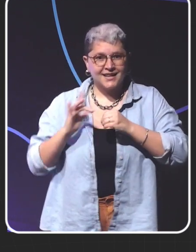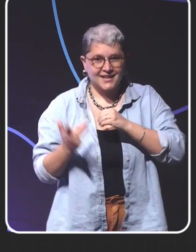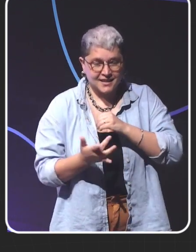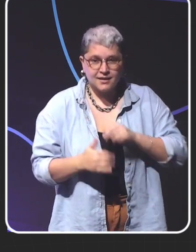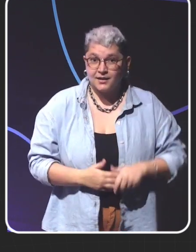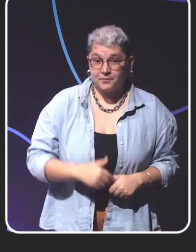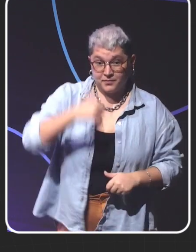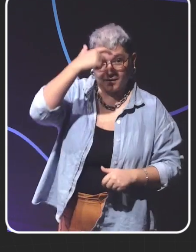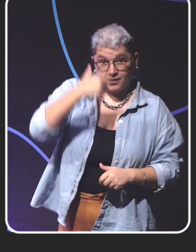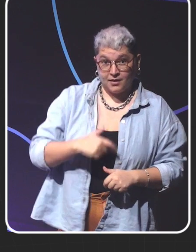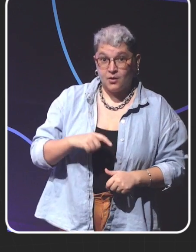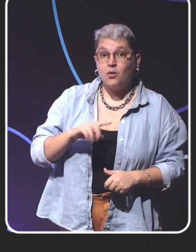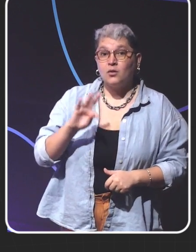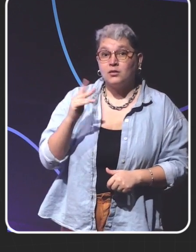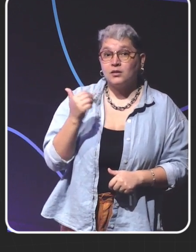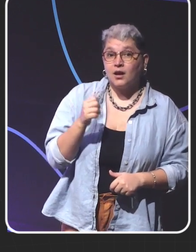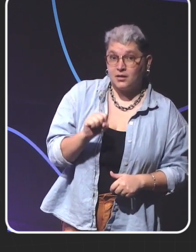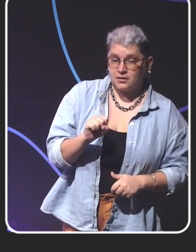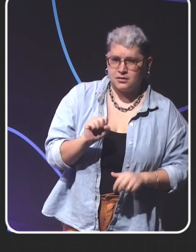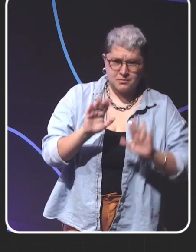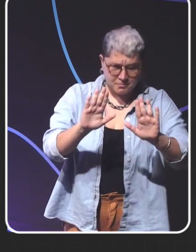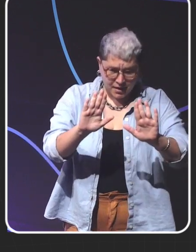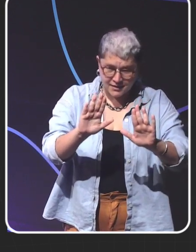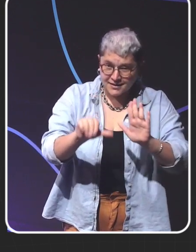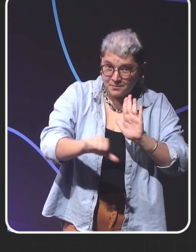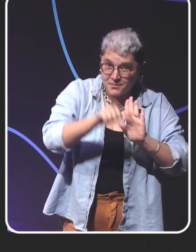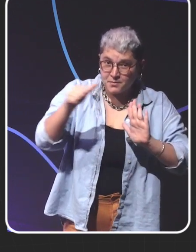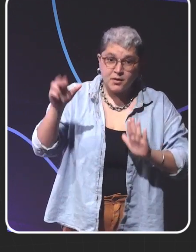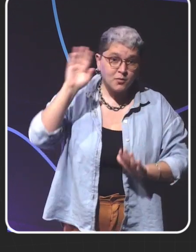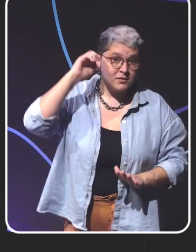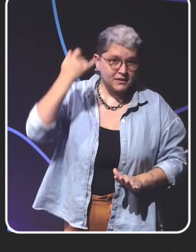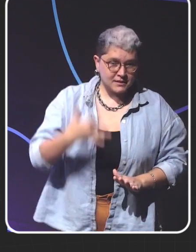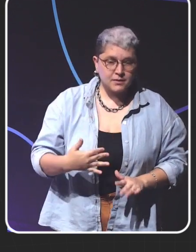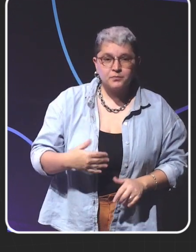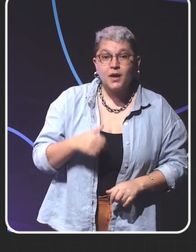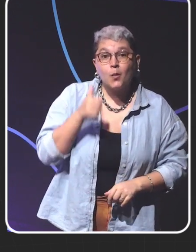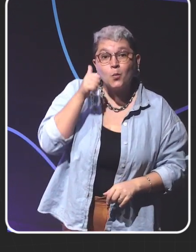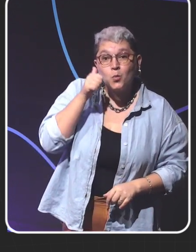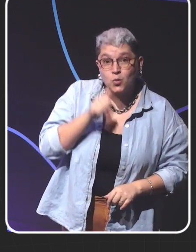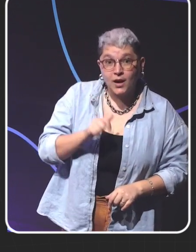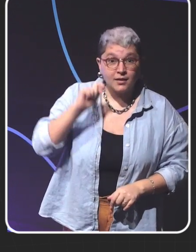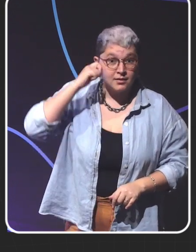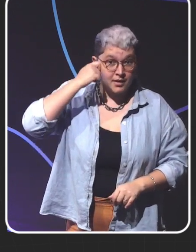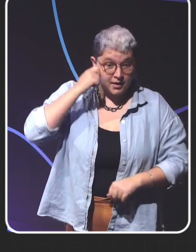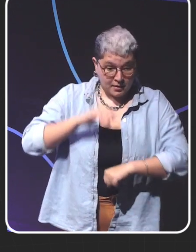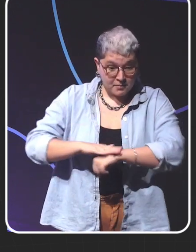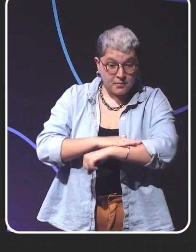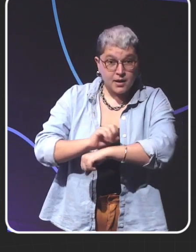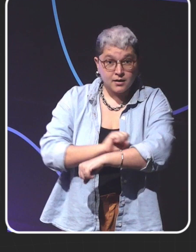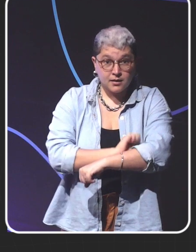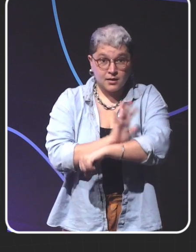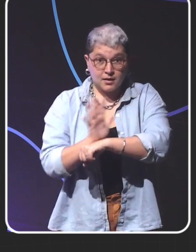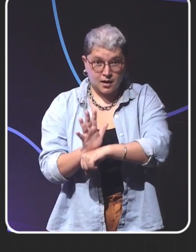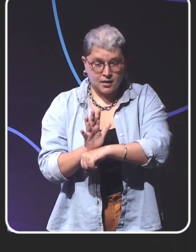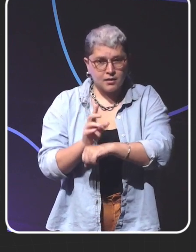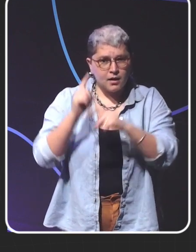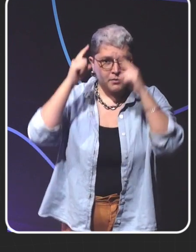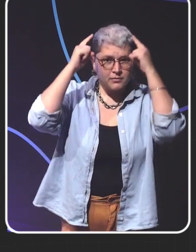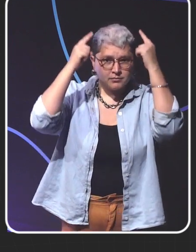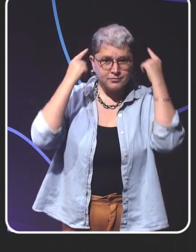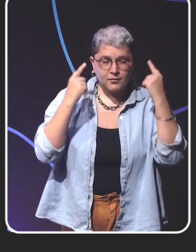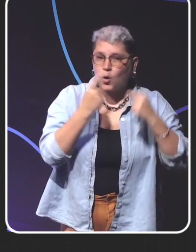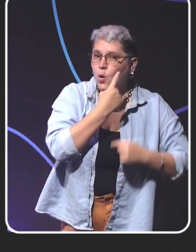Thais da Silva. Primeiramente, vou me descrever. Eu sou uma mulher negra de pele clara, eu tenho um cabelo cacheado, meus olhos